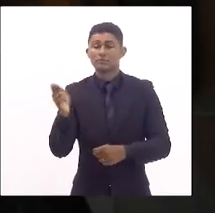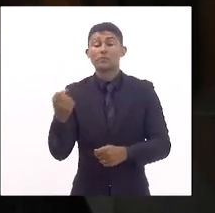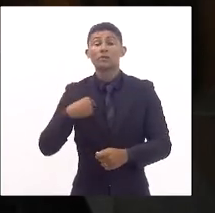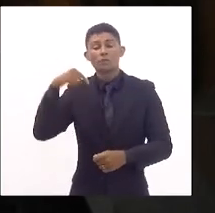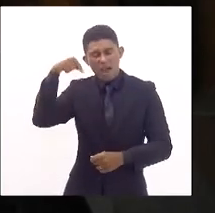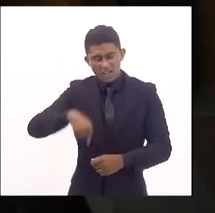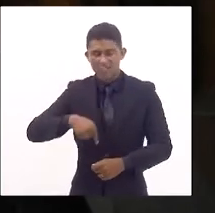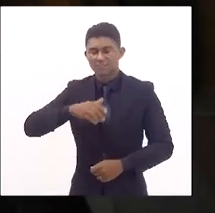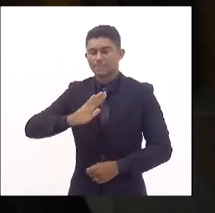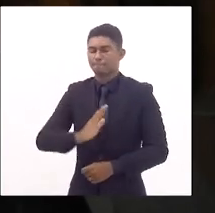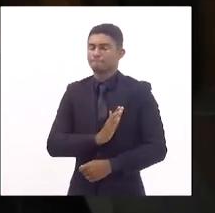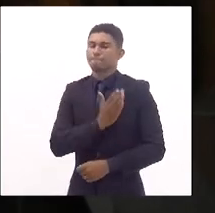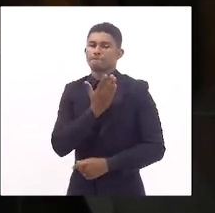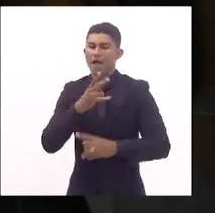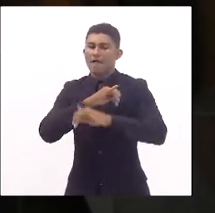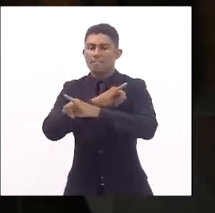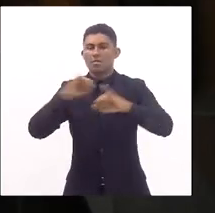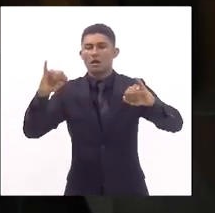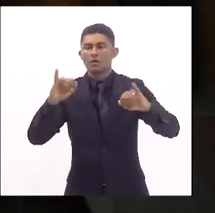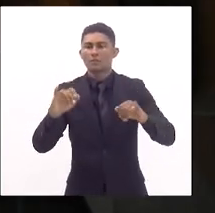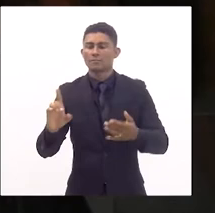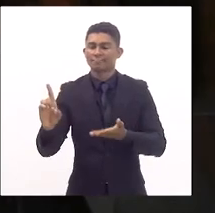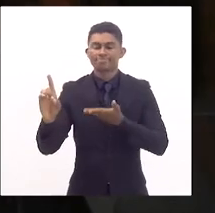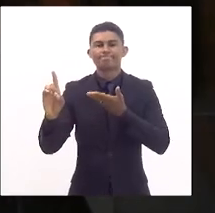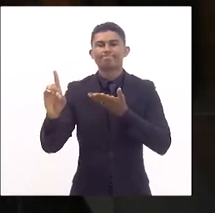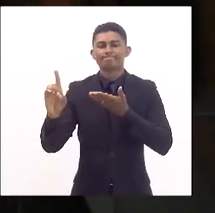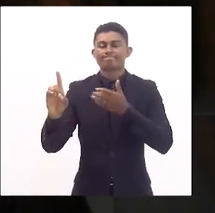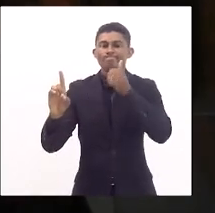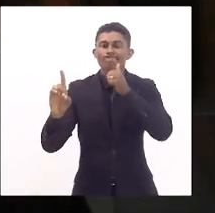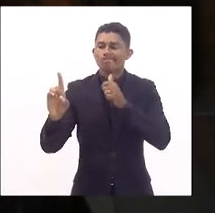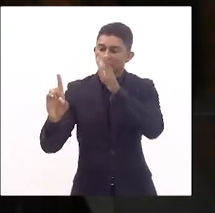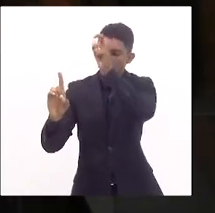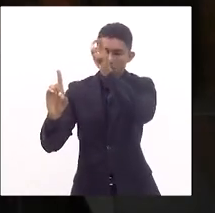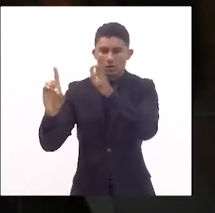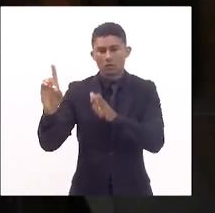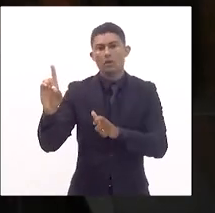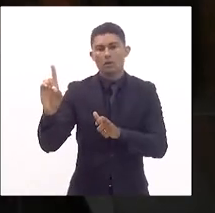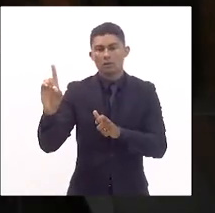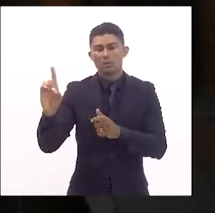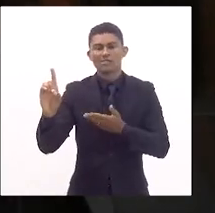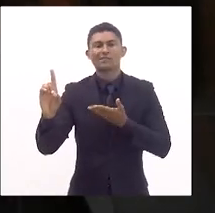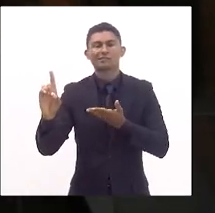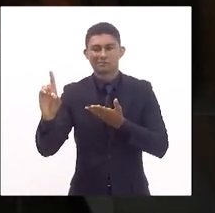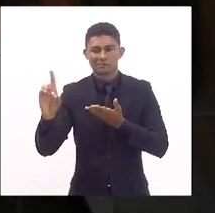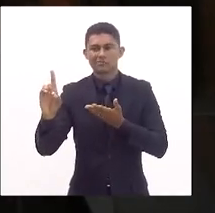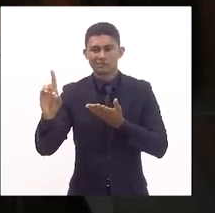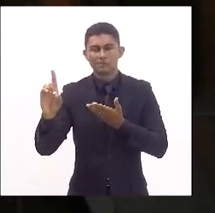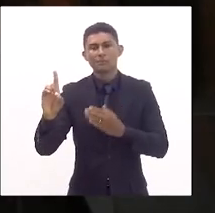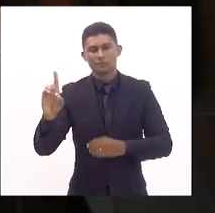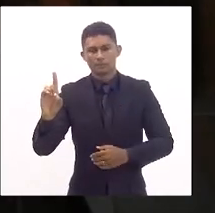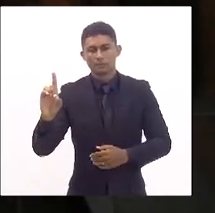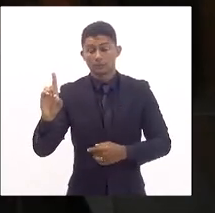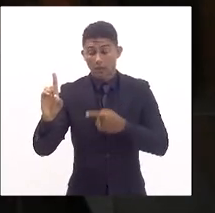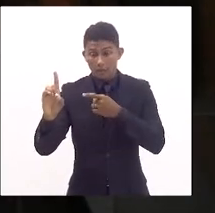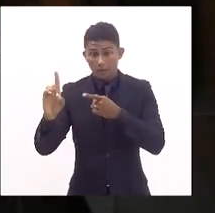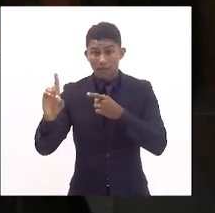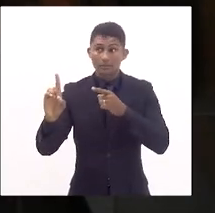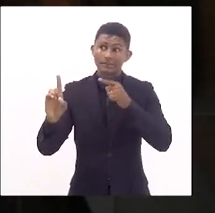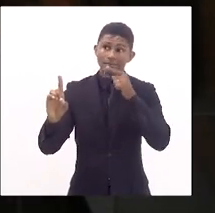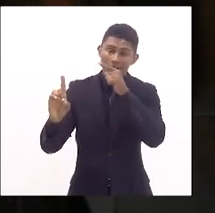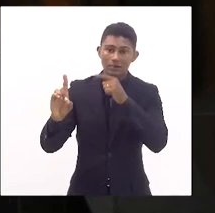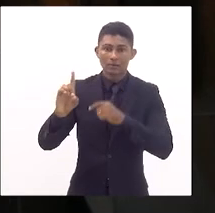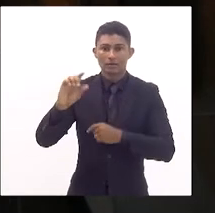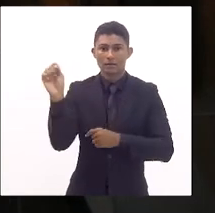o meu repúdio é a esta mulher essa senhora que está lá